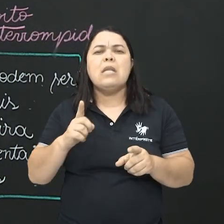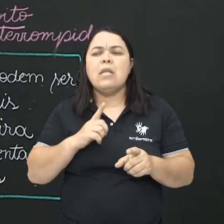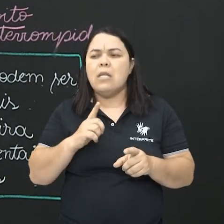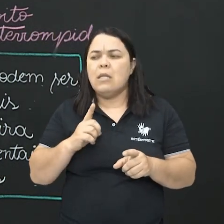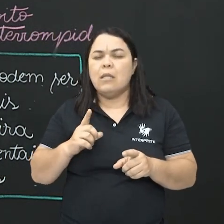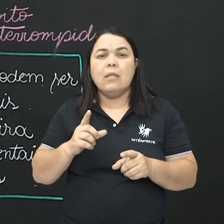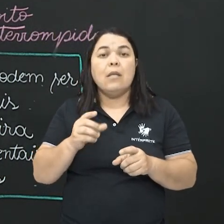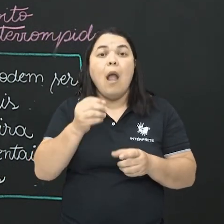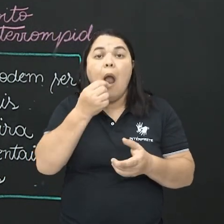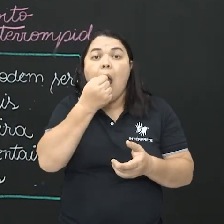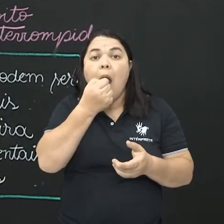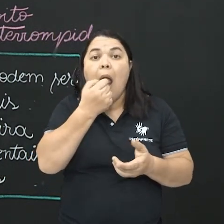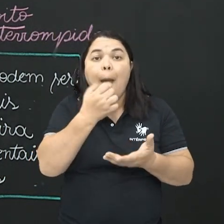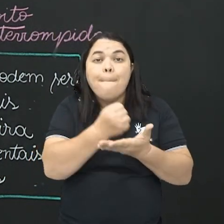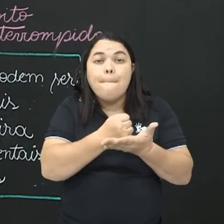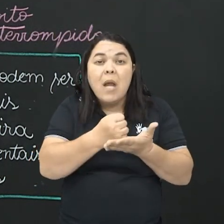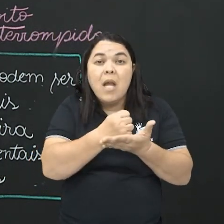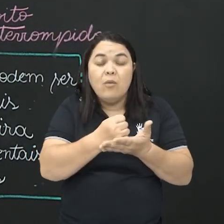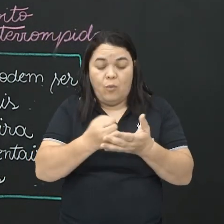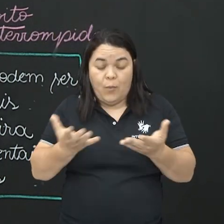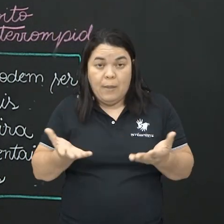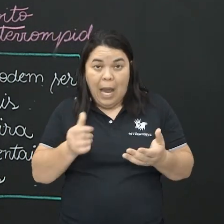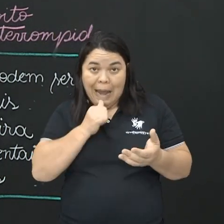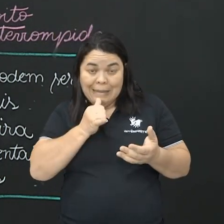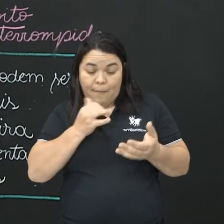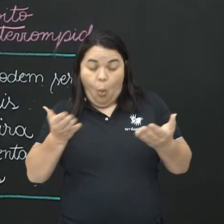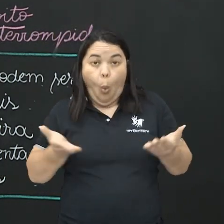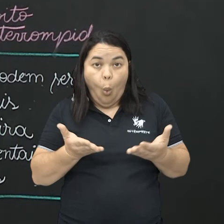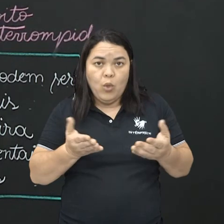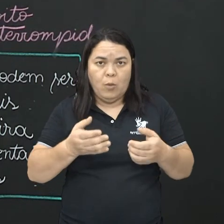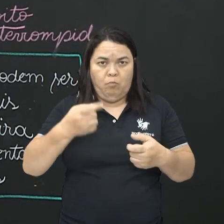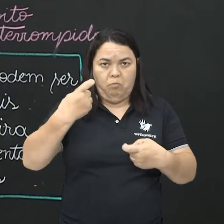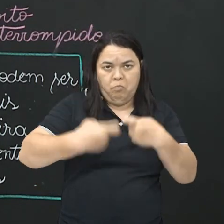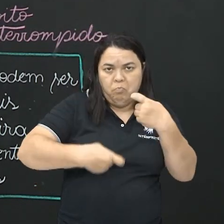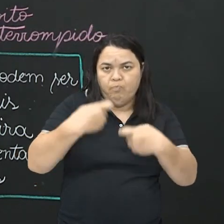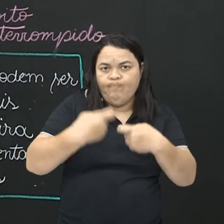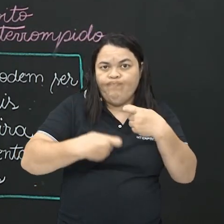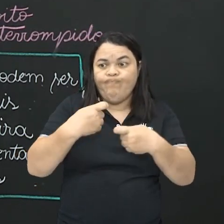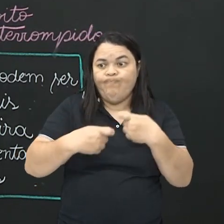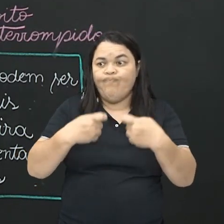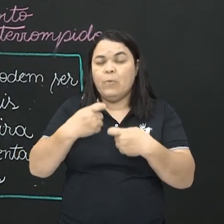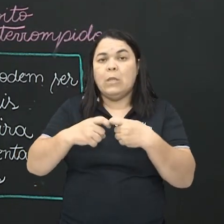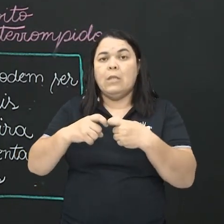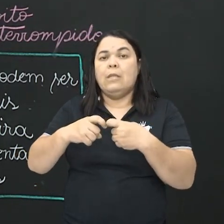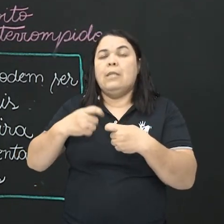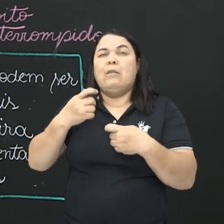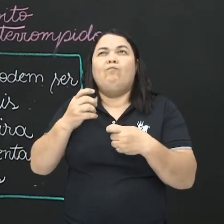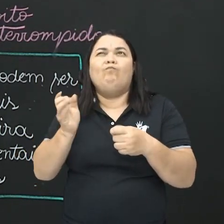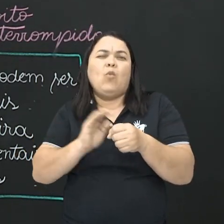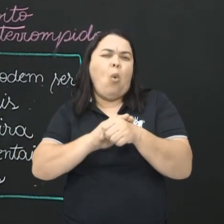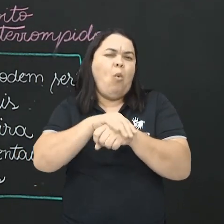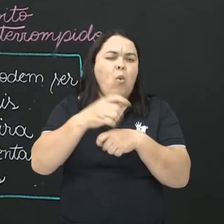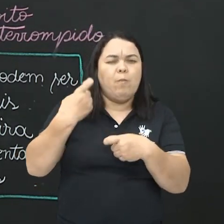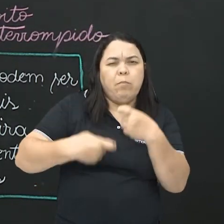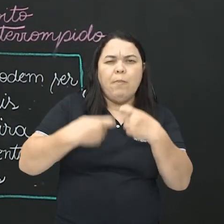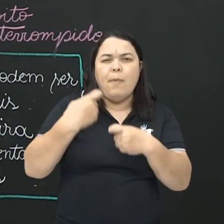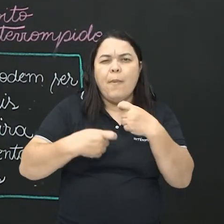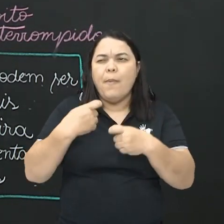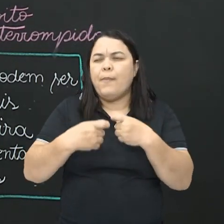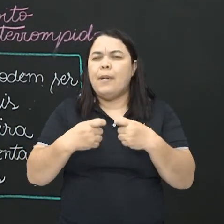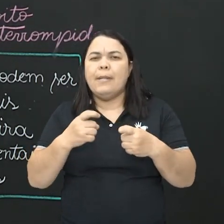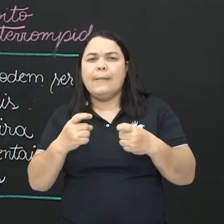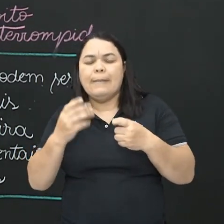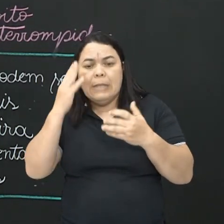chamada pílula do dia seguinte. A pílula do dia seguinte, como o nome diz, é uma emergência, é uma exceção, é uma coisa fora ali da